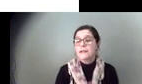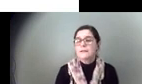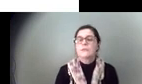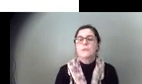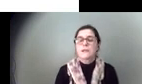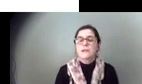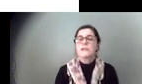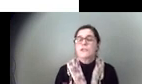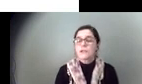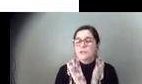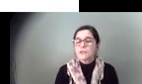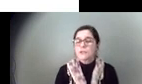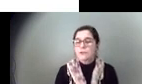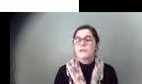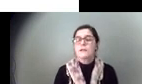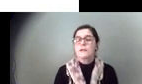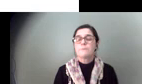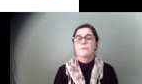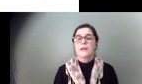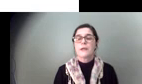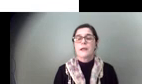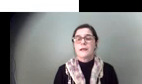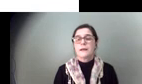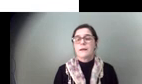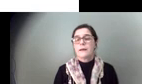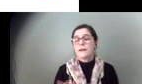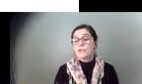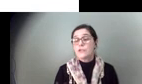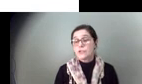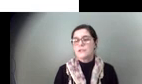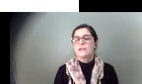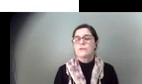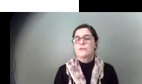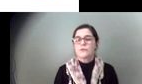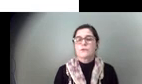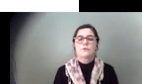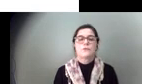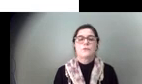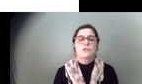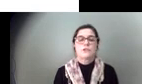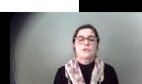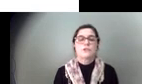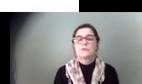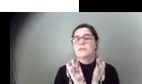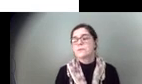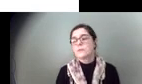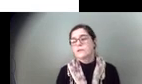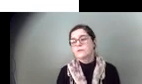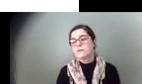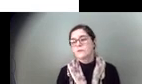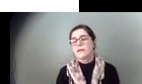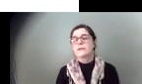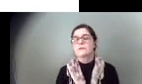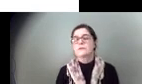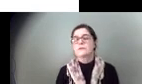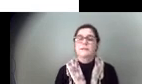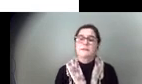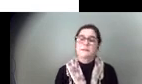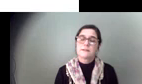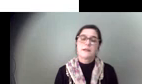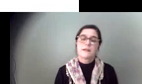né? Agregando para que a gente consiga atingir ali os nossos objetivos, principalmente